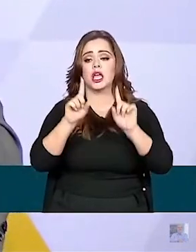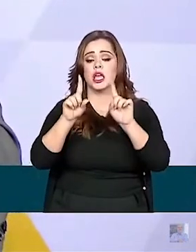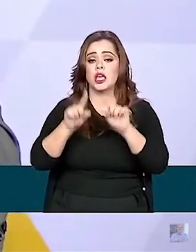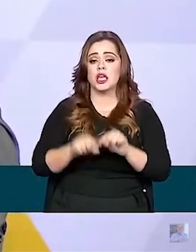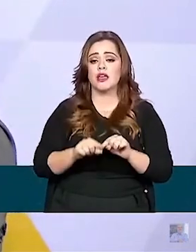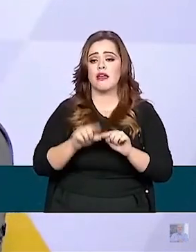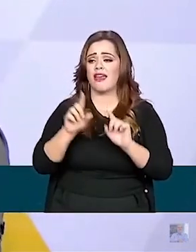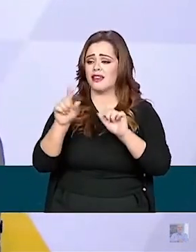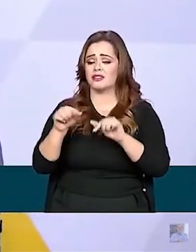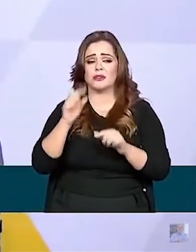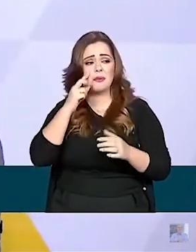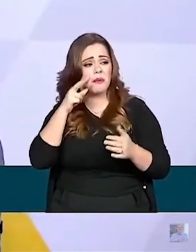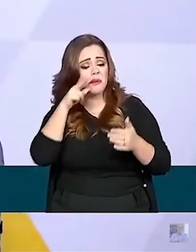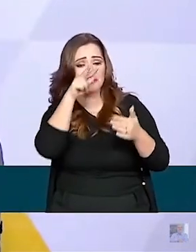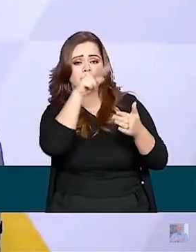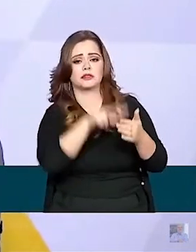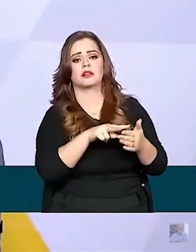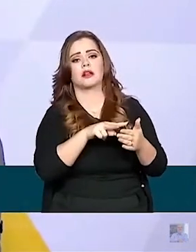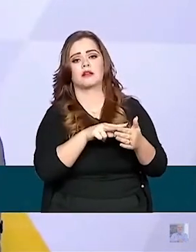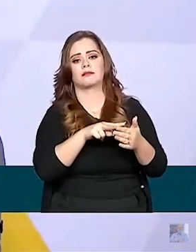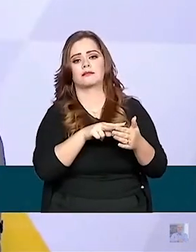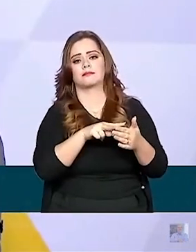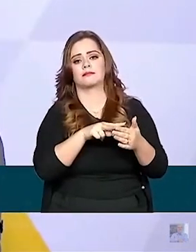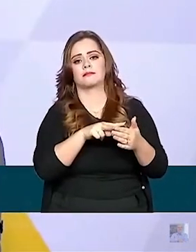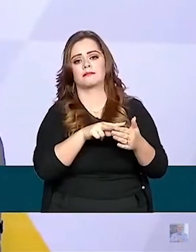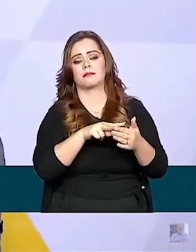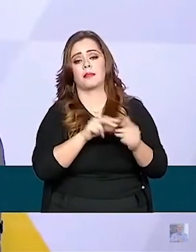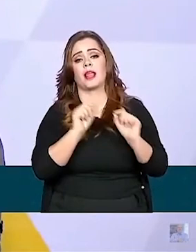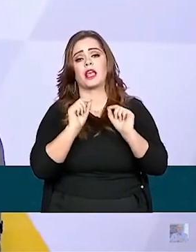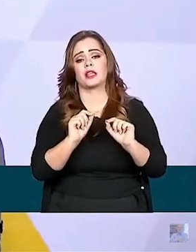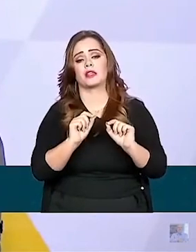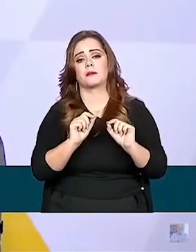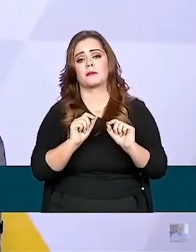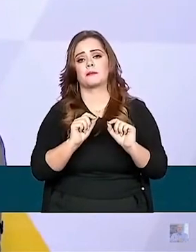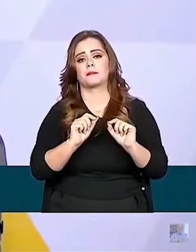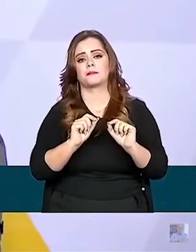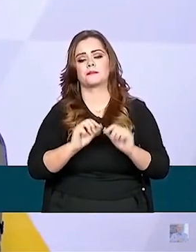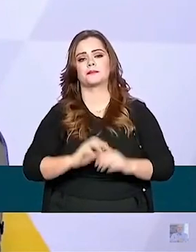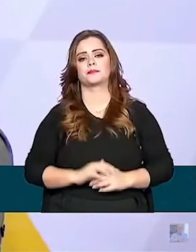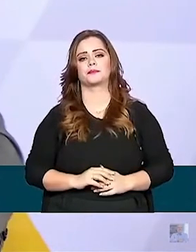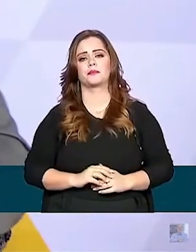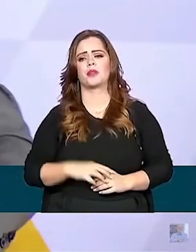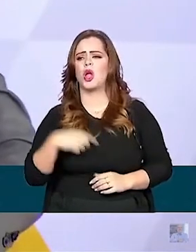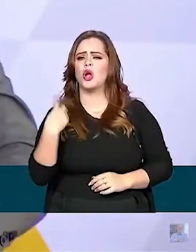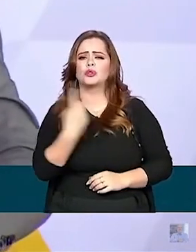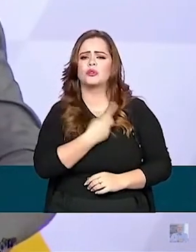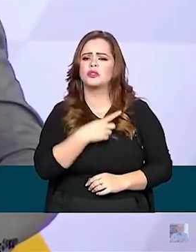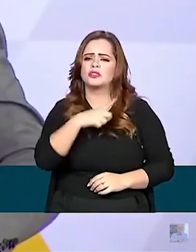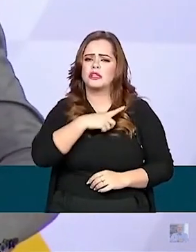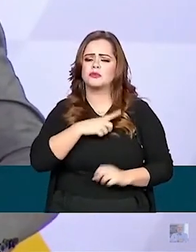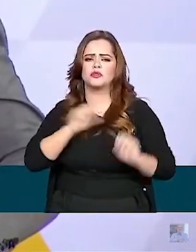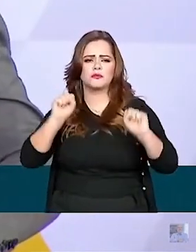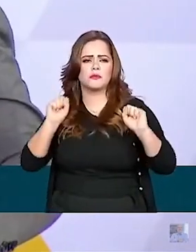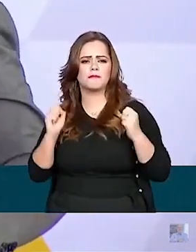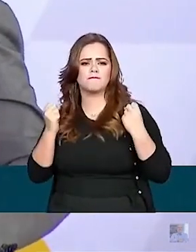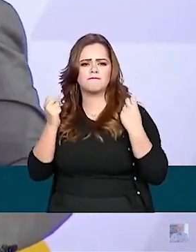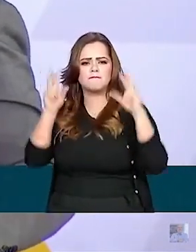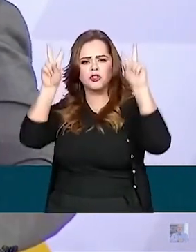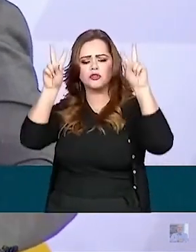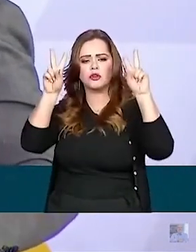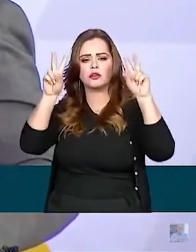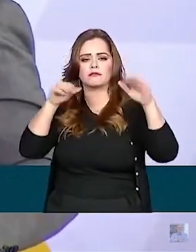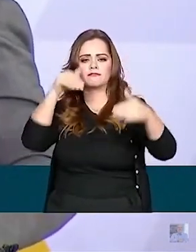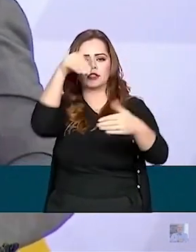é apenas uma demonstração de que nós tivemos uma vitória eleitoral.